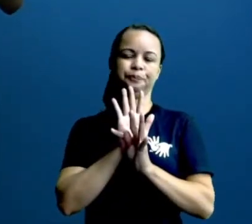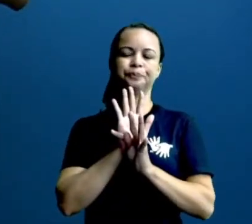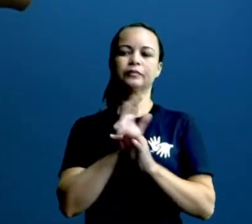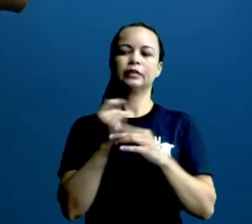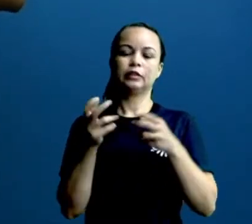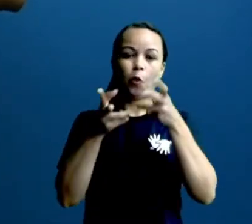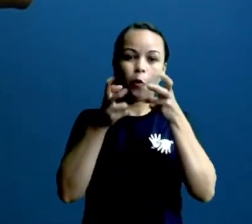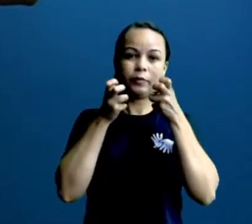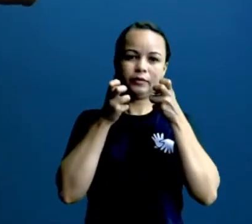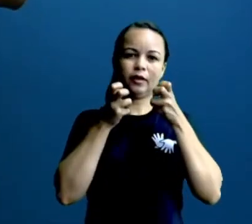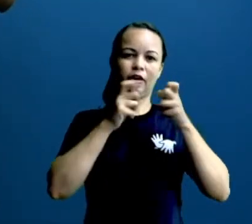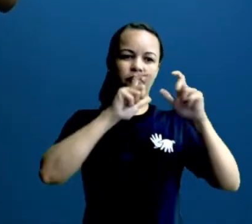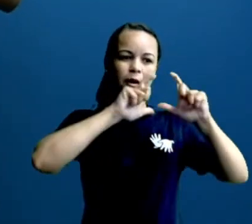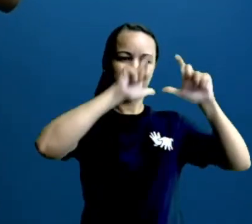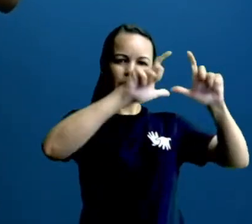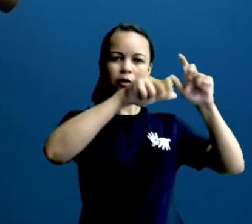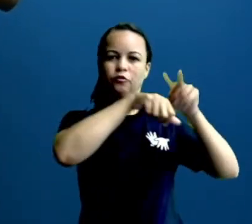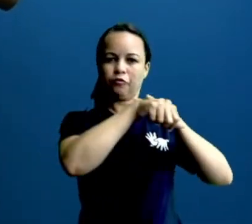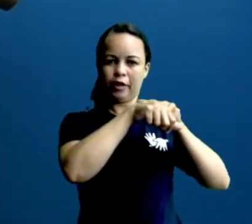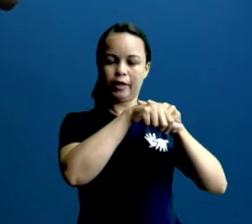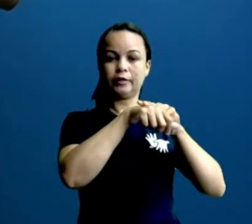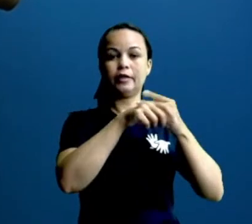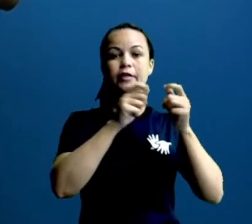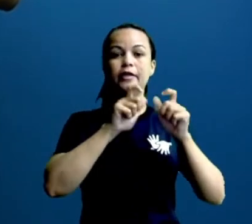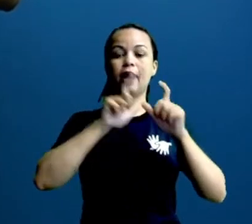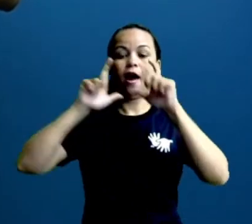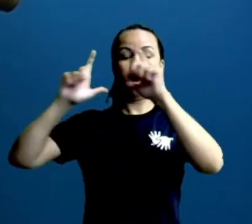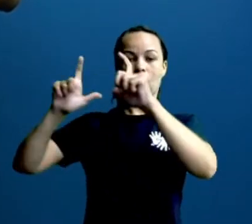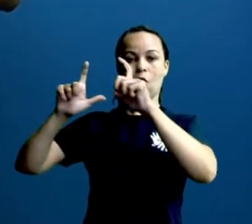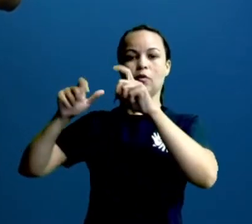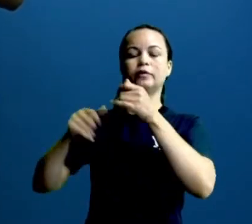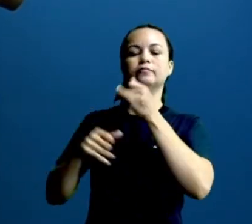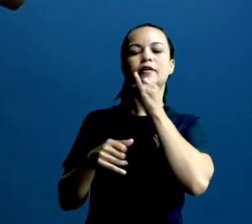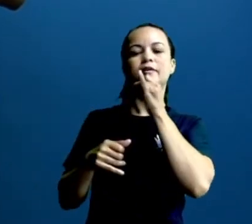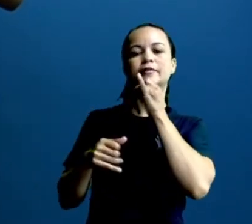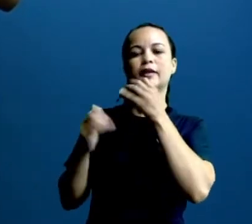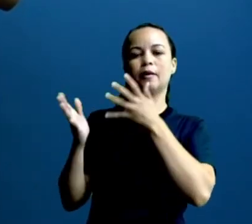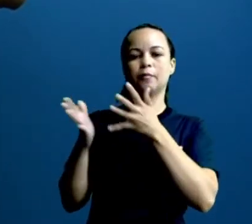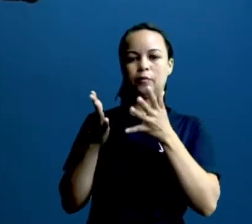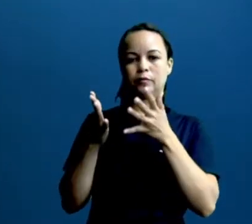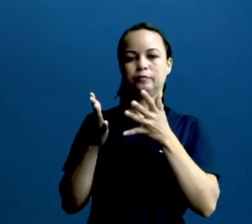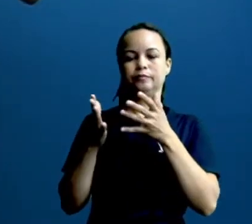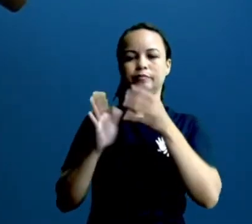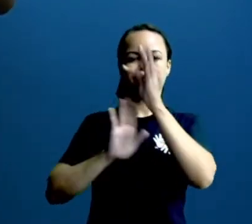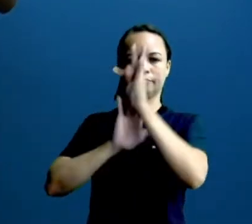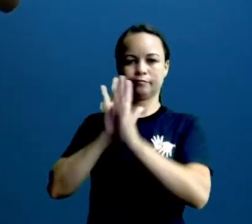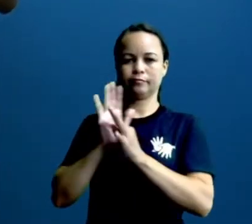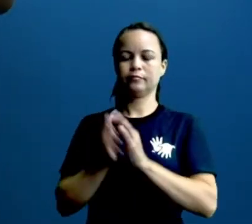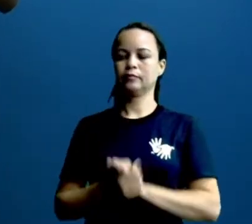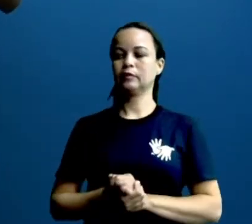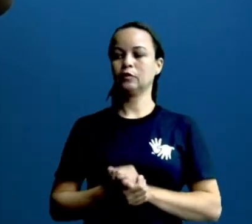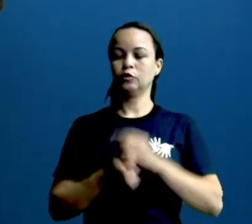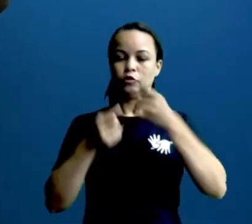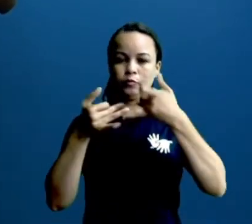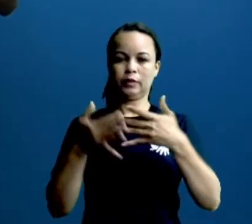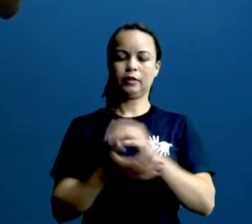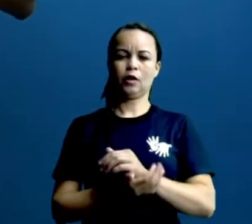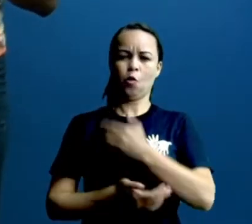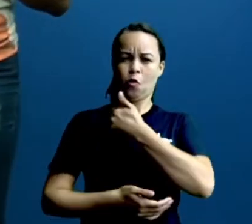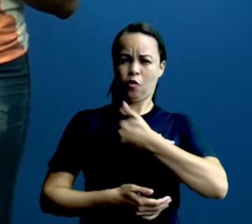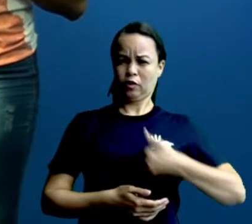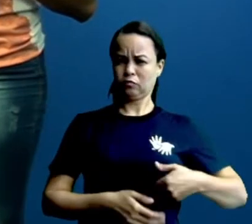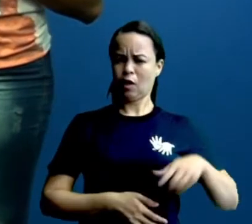logo agora do lado, porque eu tenho exemplos dentro do texto. Quando ele diz, o governo não